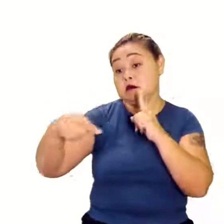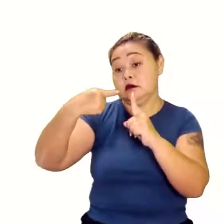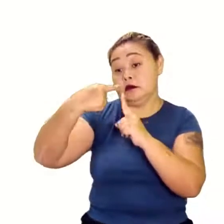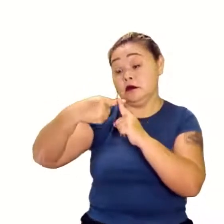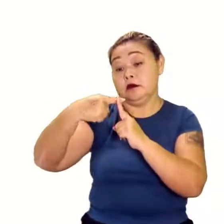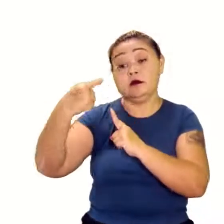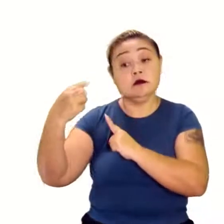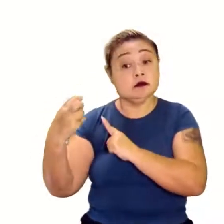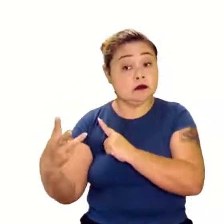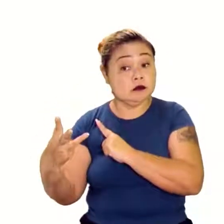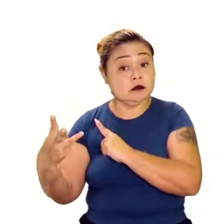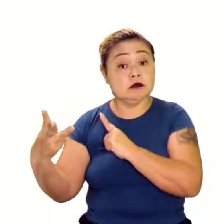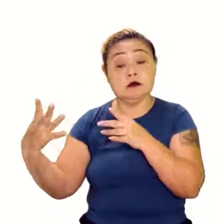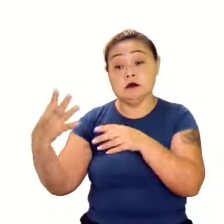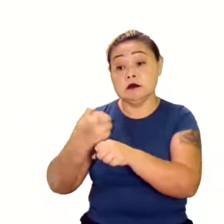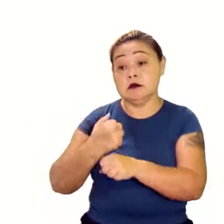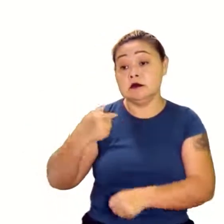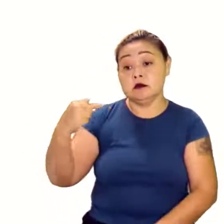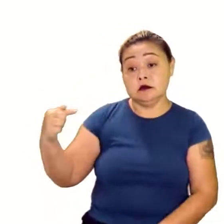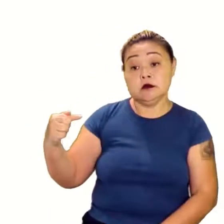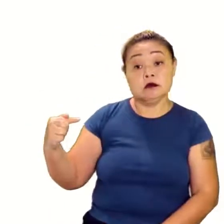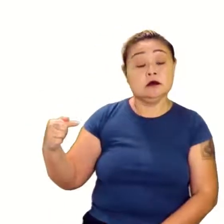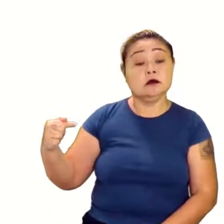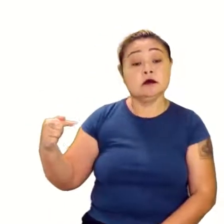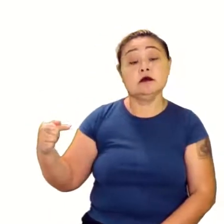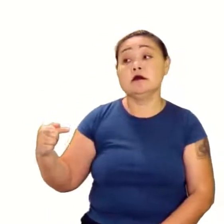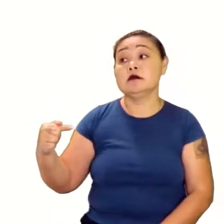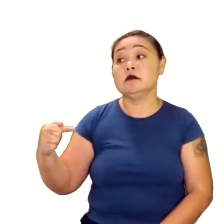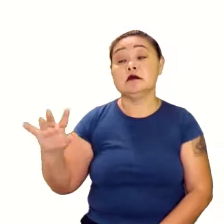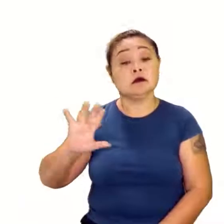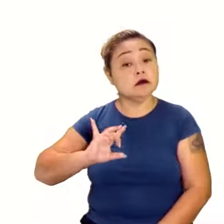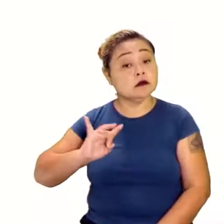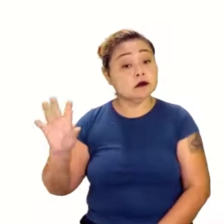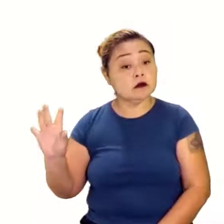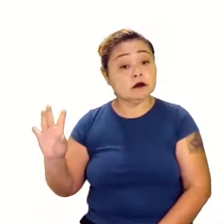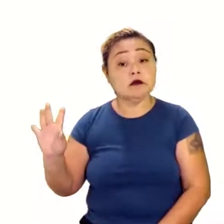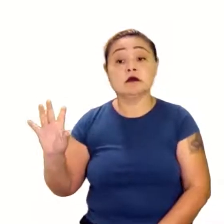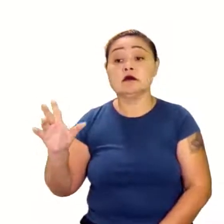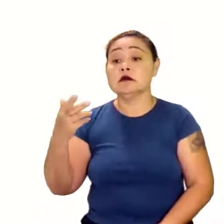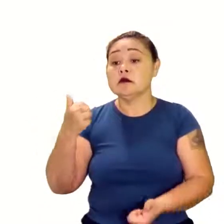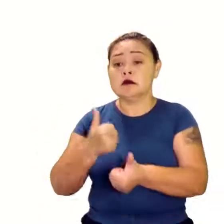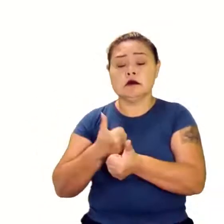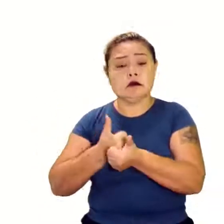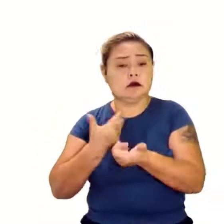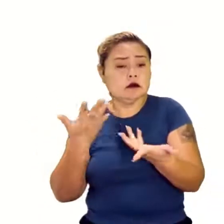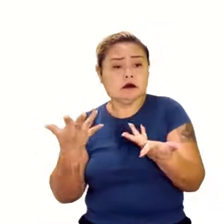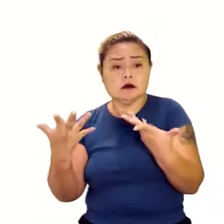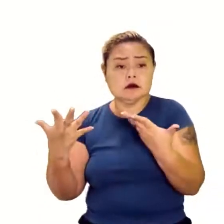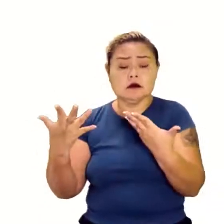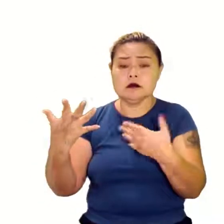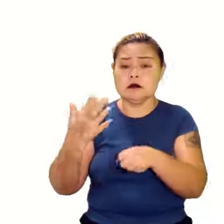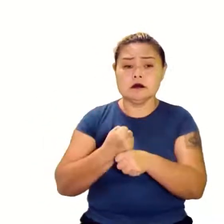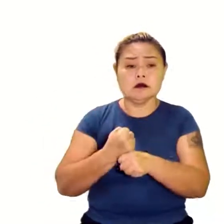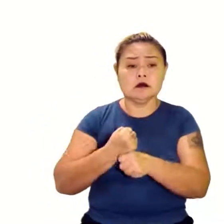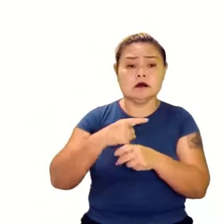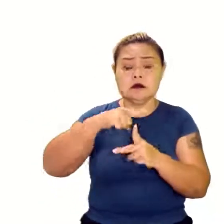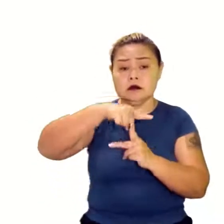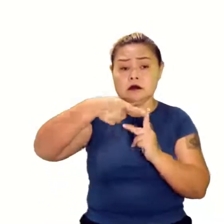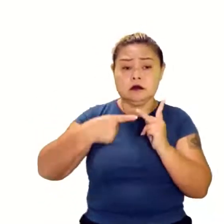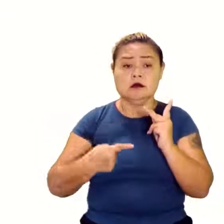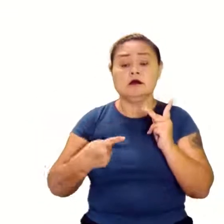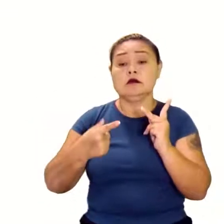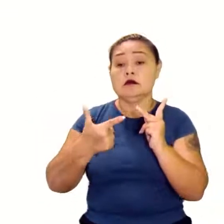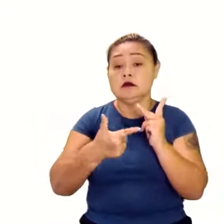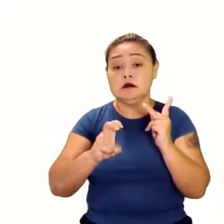4. Raiz de 9? 3. E 4 mais 3? 7. Pronto, só assim. Se nós fôssemos tentar somar ali, ó, ia ficar uma raiz de